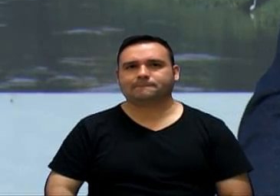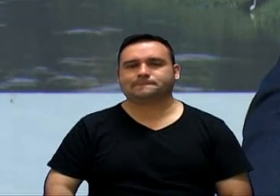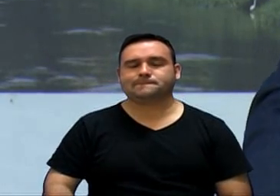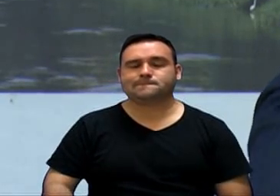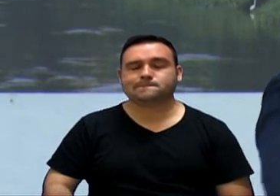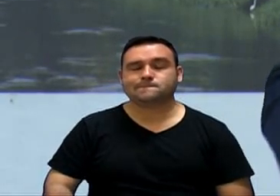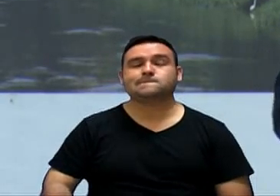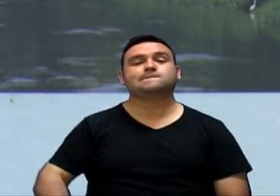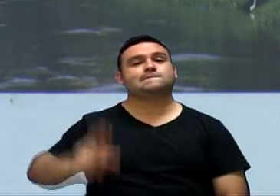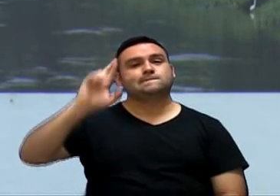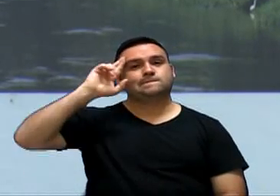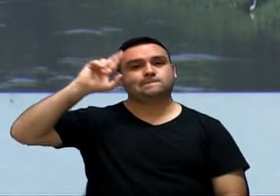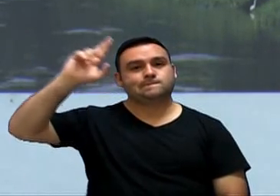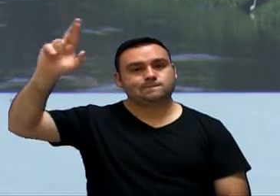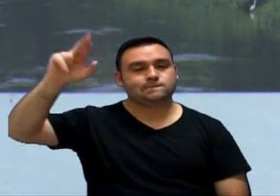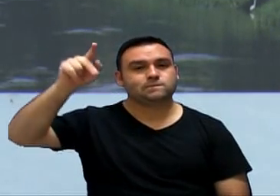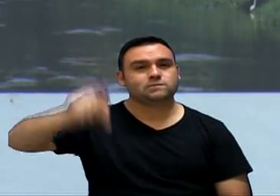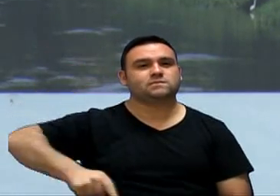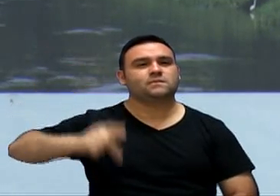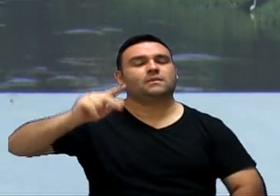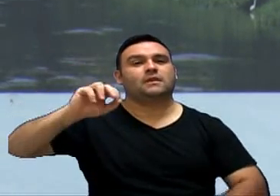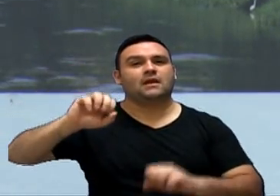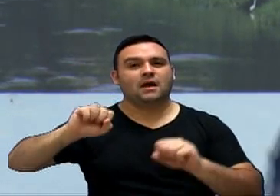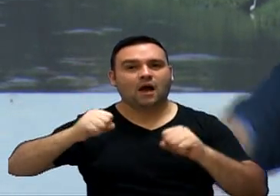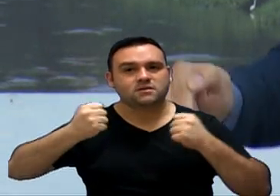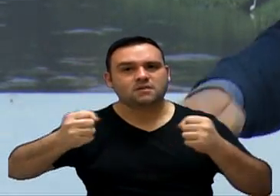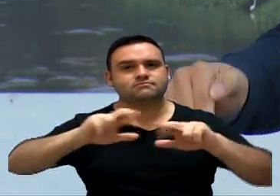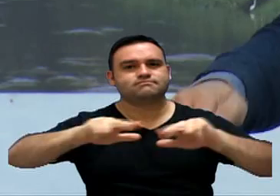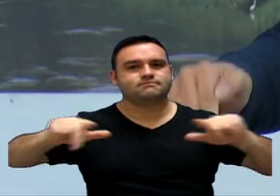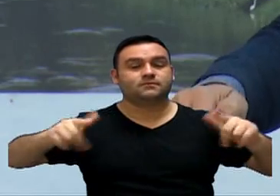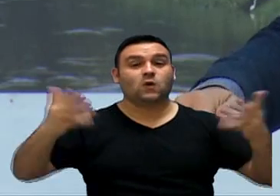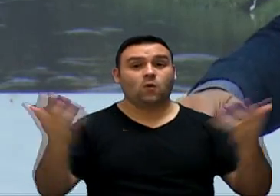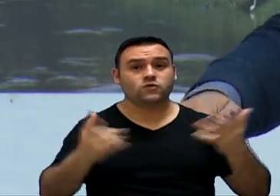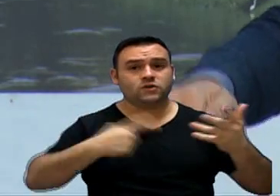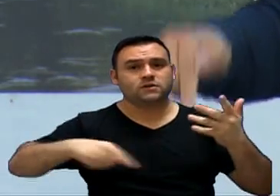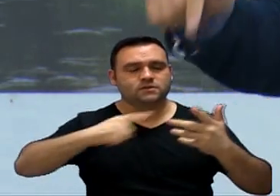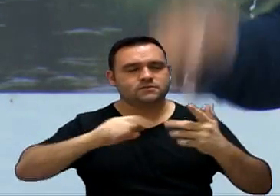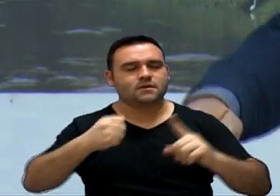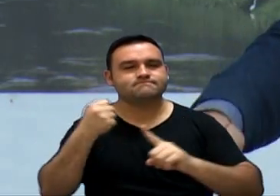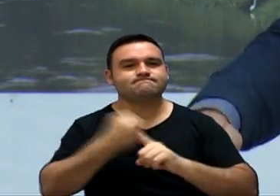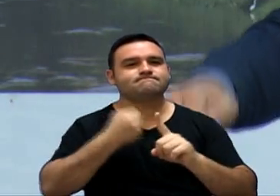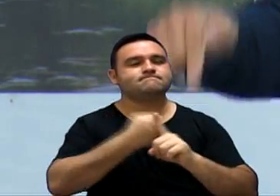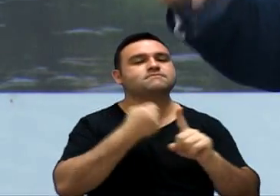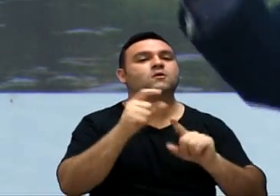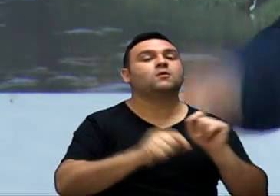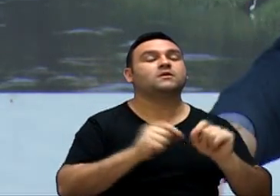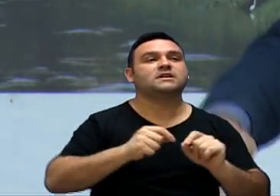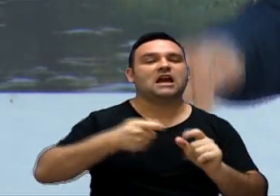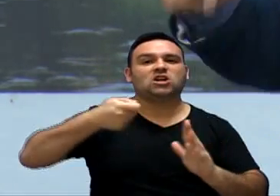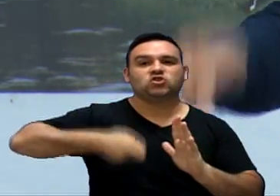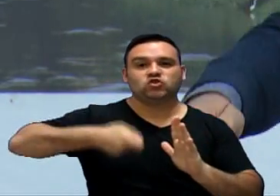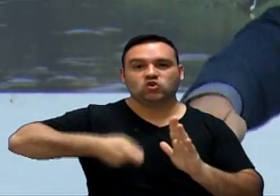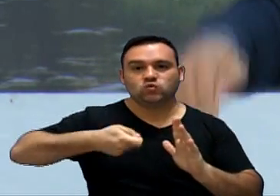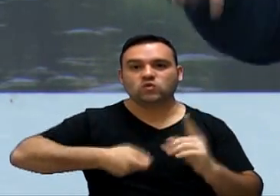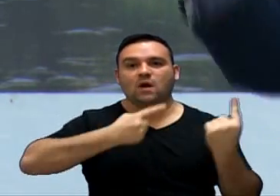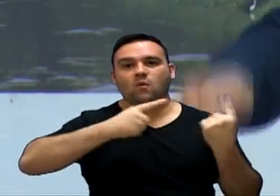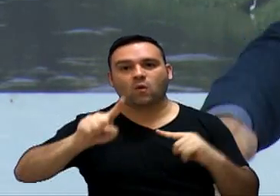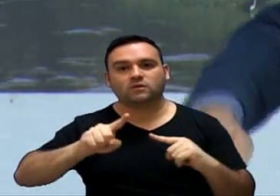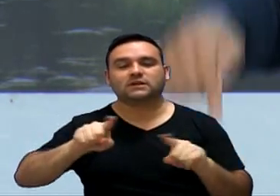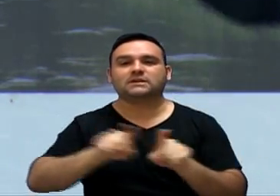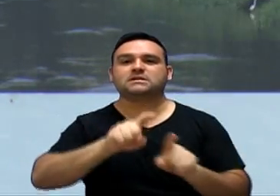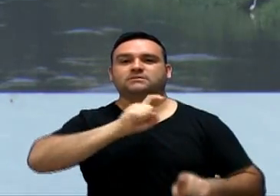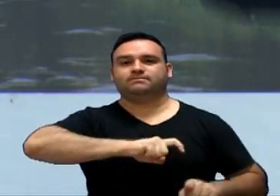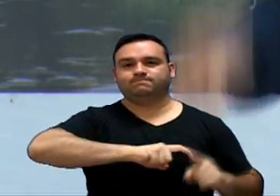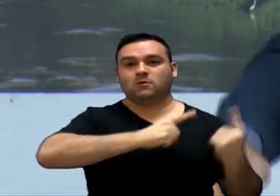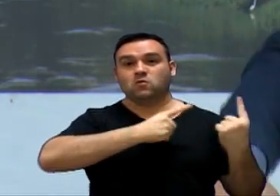Senhor presidente, diversas ações nós temos. Hoje estamos lutando contra a ditadura, contra a